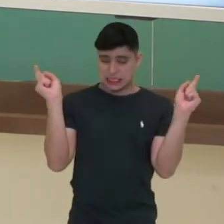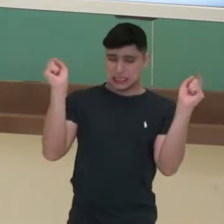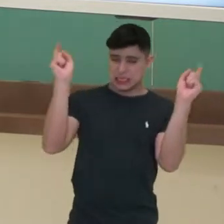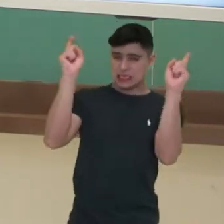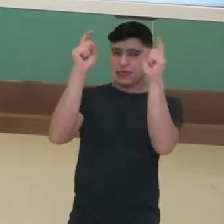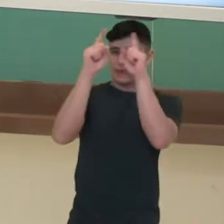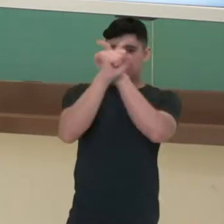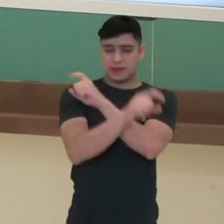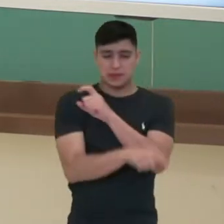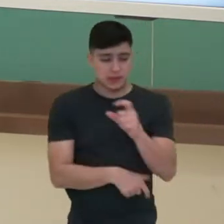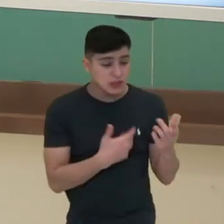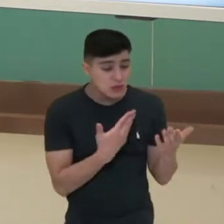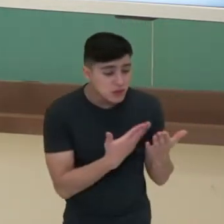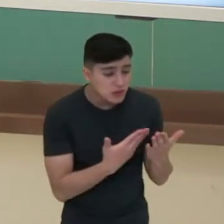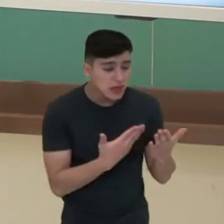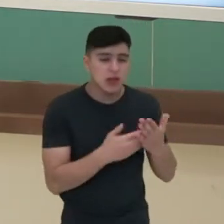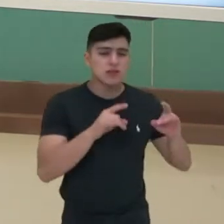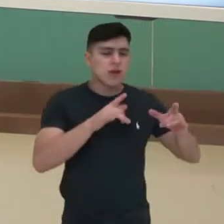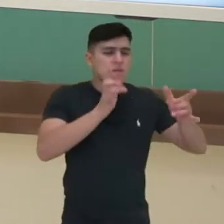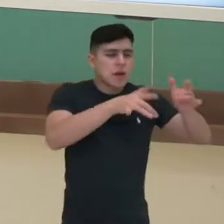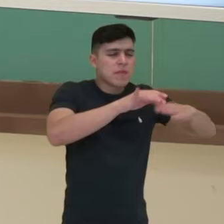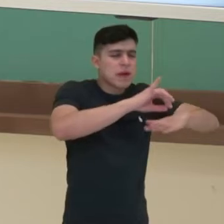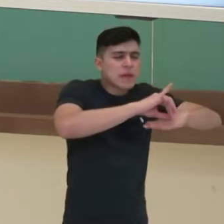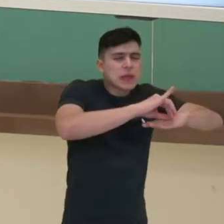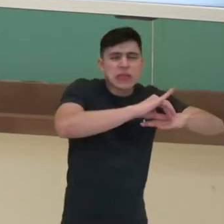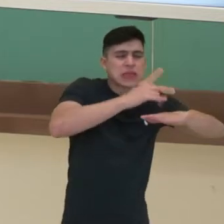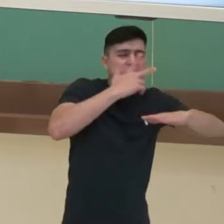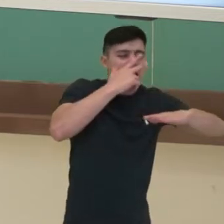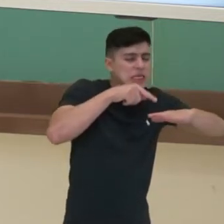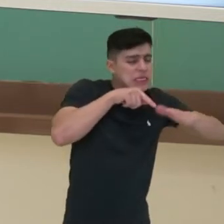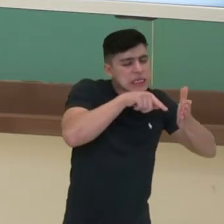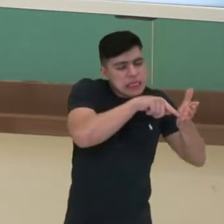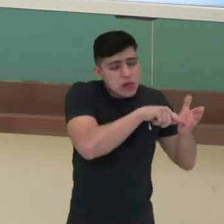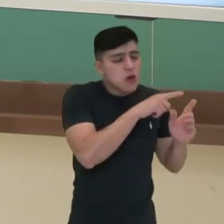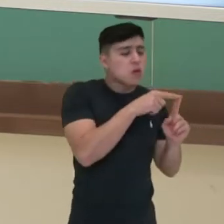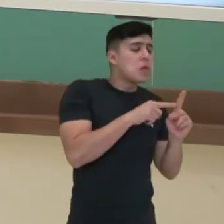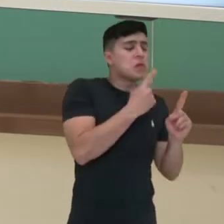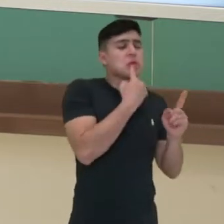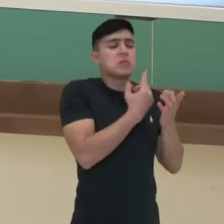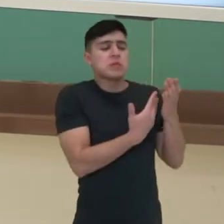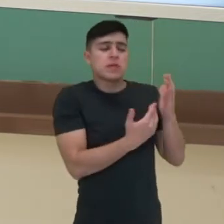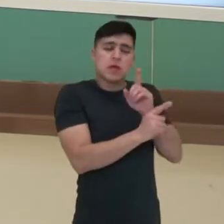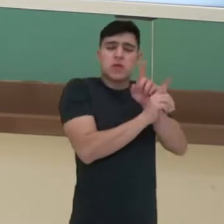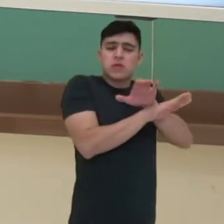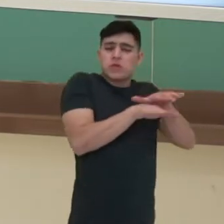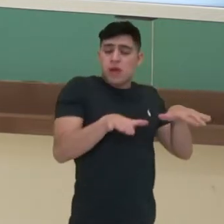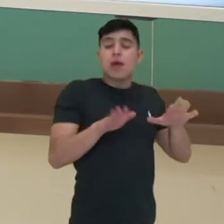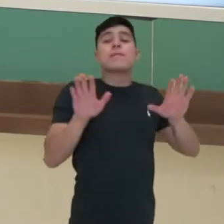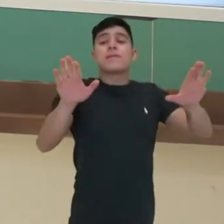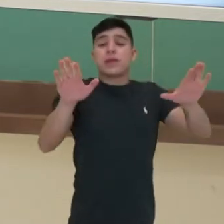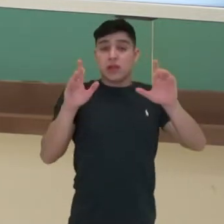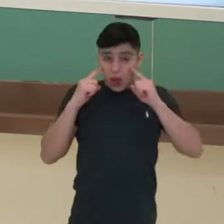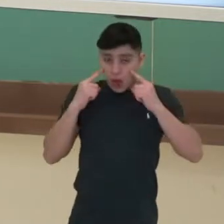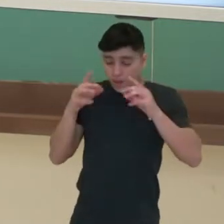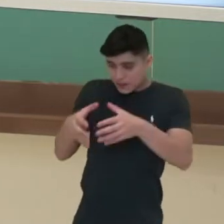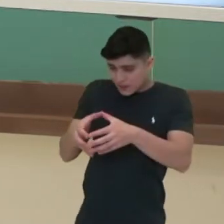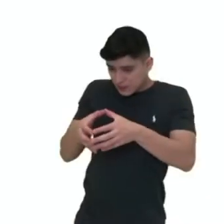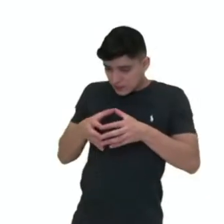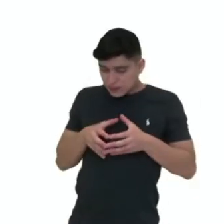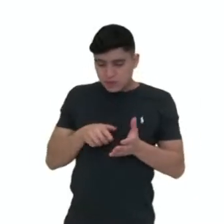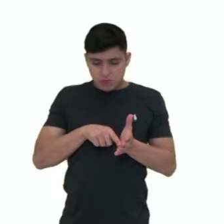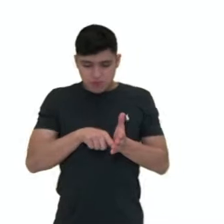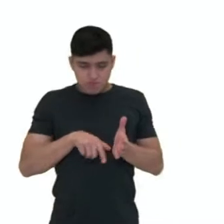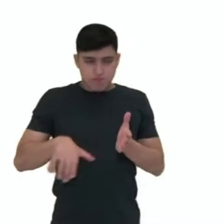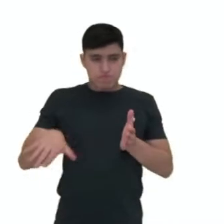estudar apenas com fósseis, chegar à conclusão de um tipo sanguíneo, mas foi possível. Mas um grupo de pesquisadores da